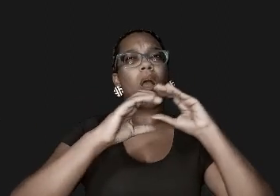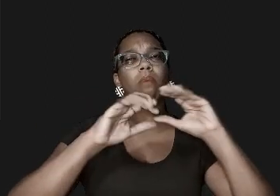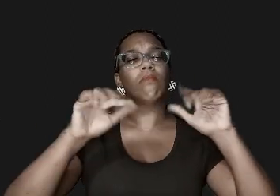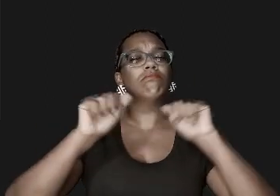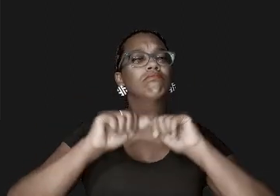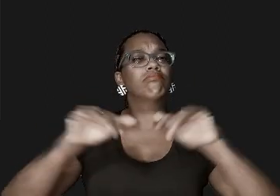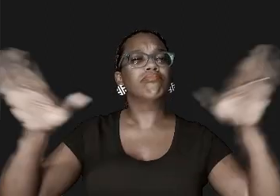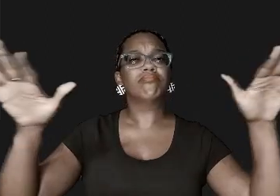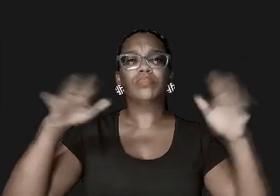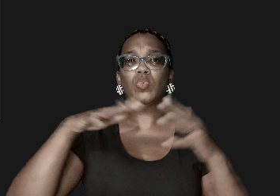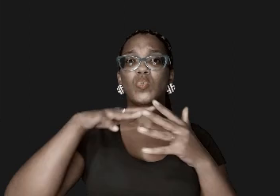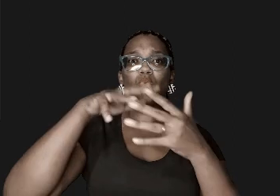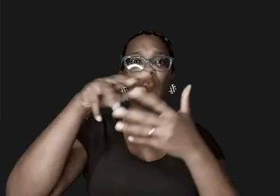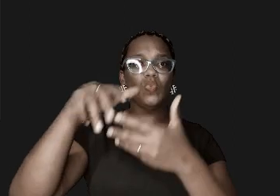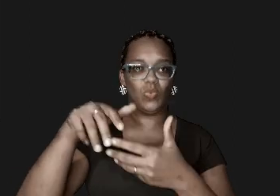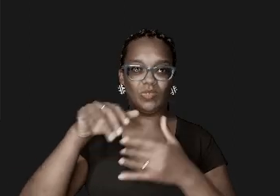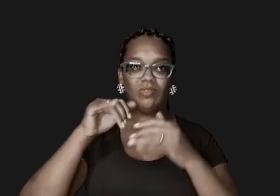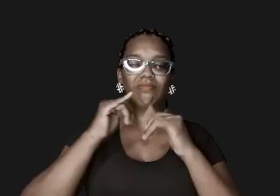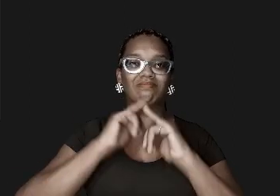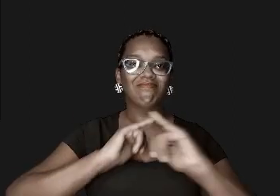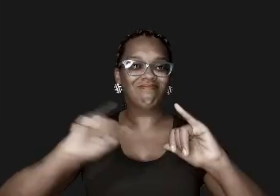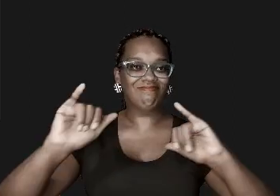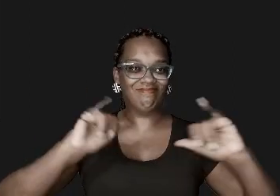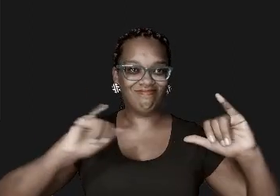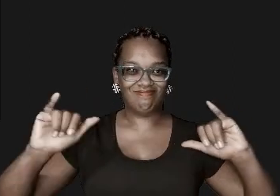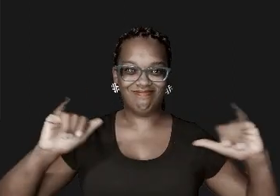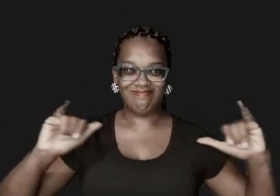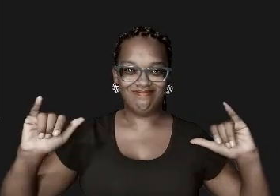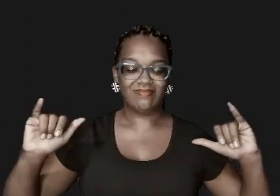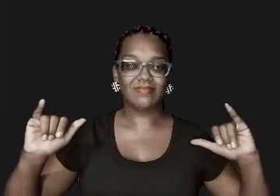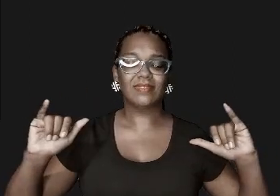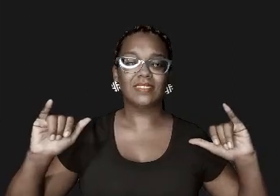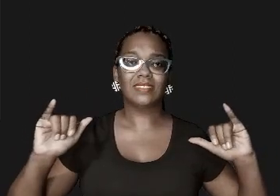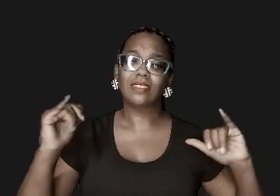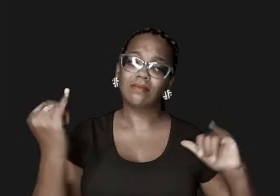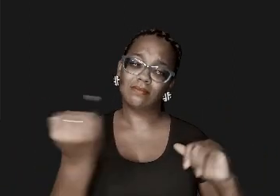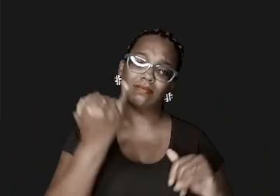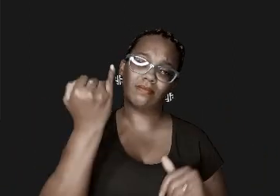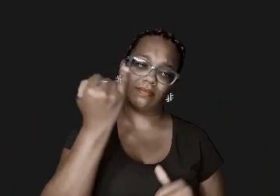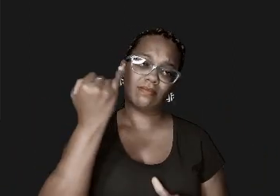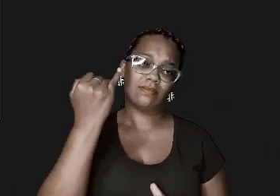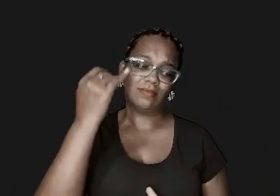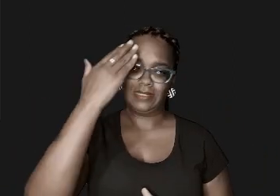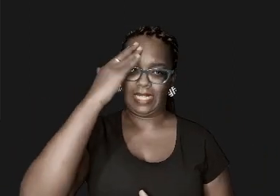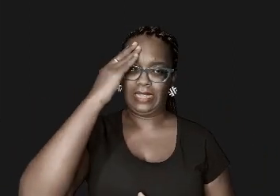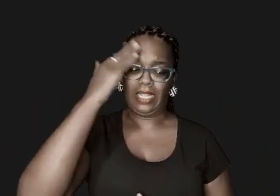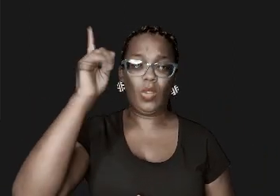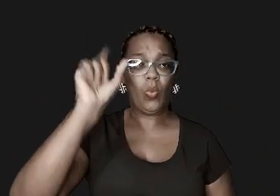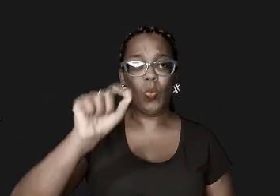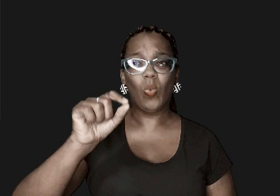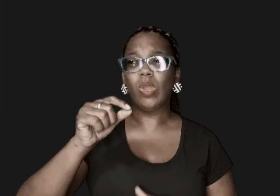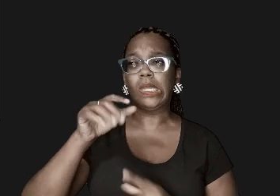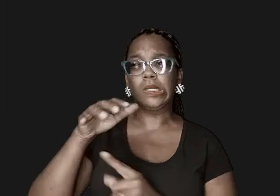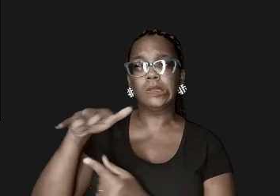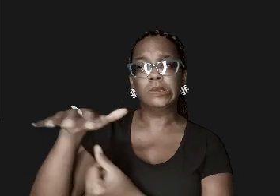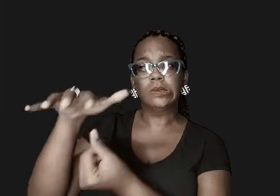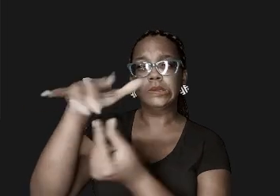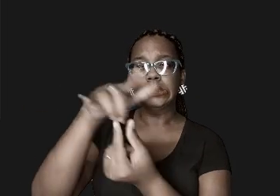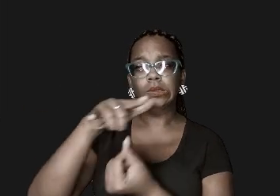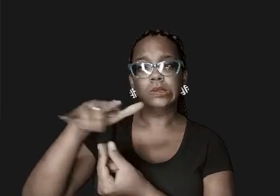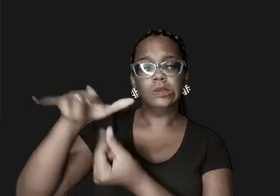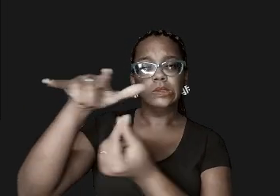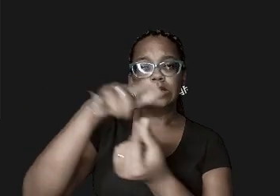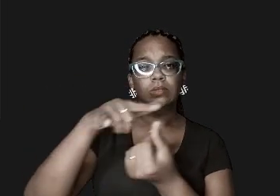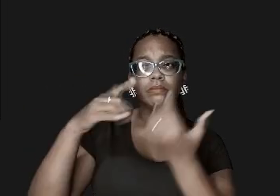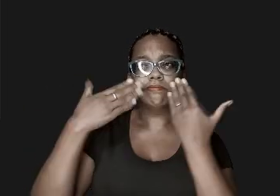o nosso mundo cada vez mais informatizado muita comunicação é até lugar comum você falar que a gente vive no mundo da informação